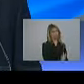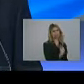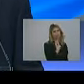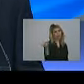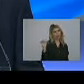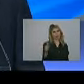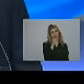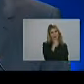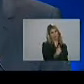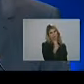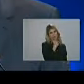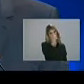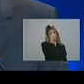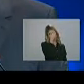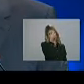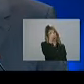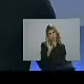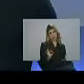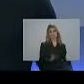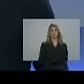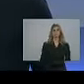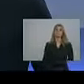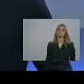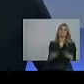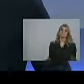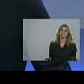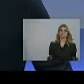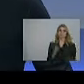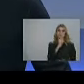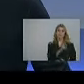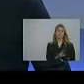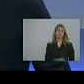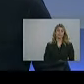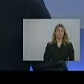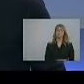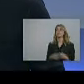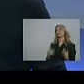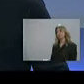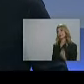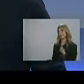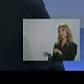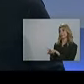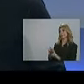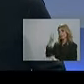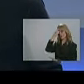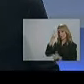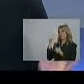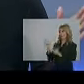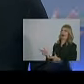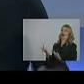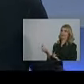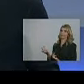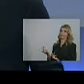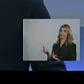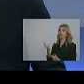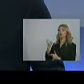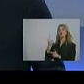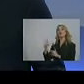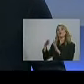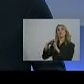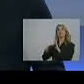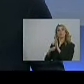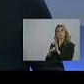tem. Vou por então agora. Pois é, Molon, eu também tenho essa mesma consciência que você. O programa de governo do